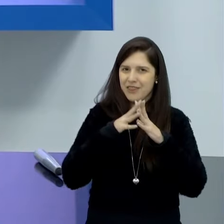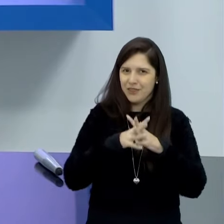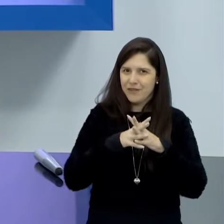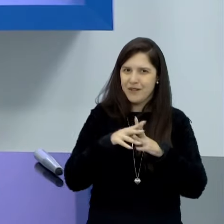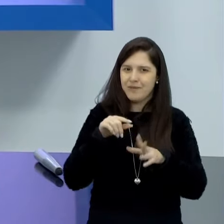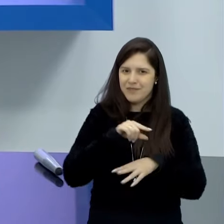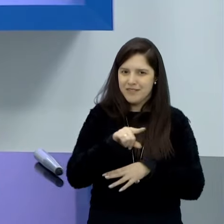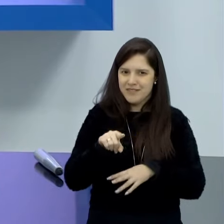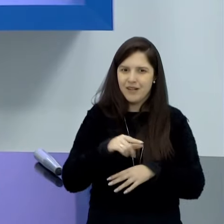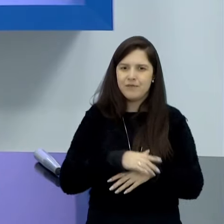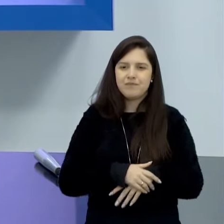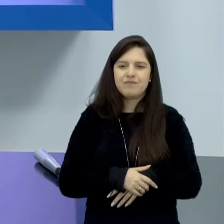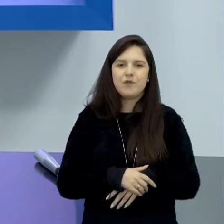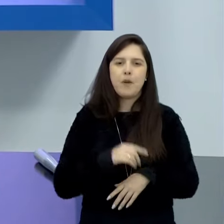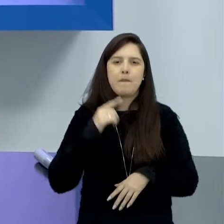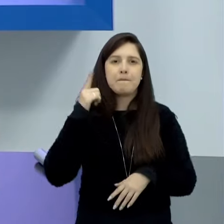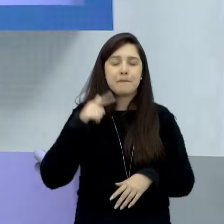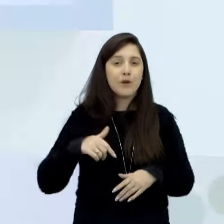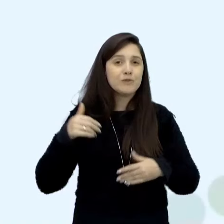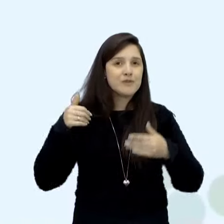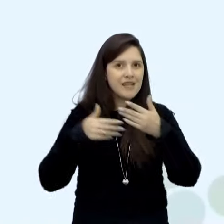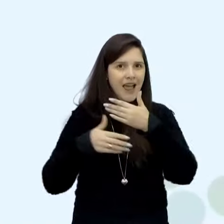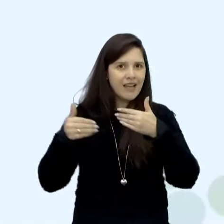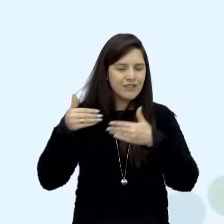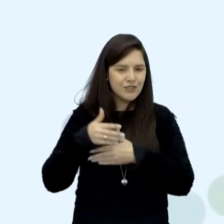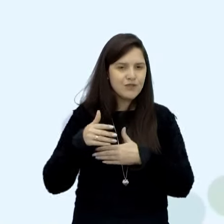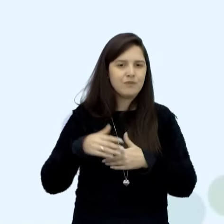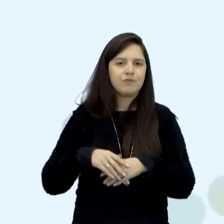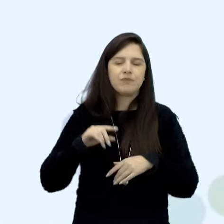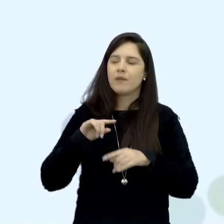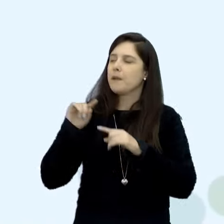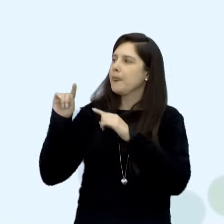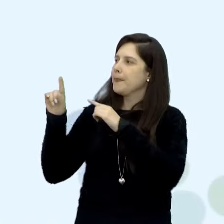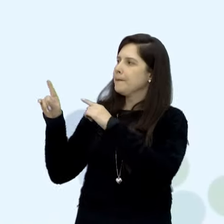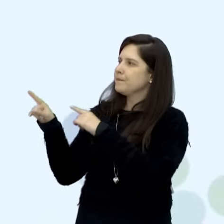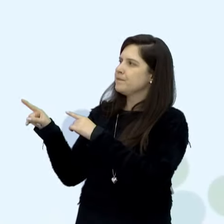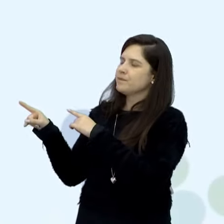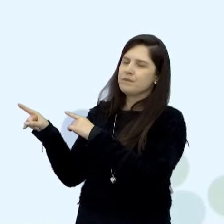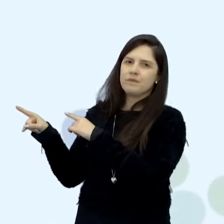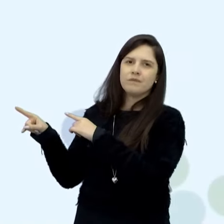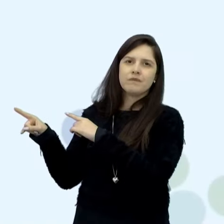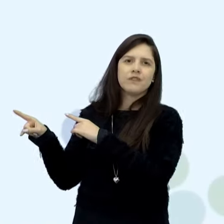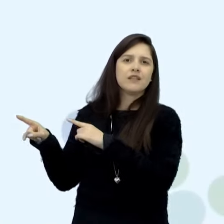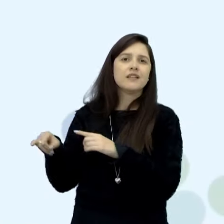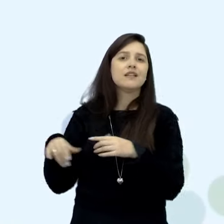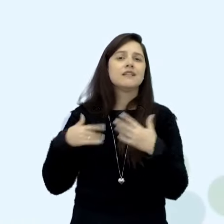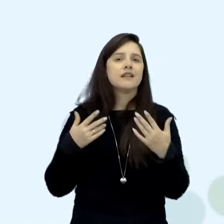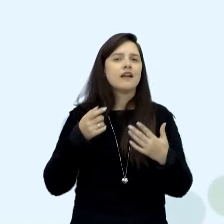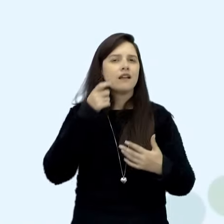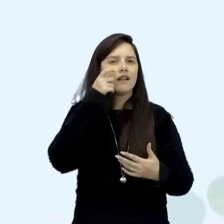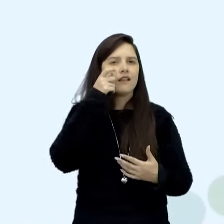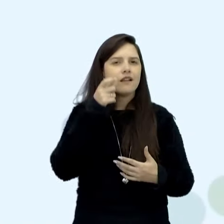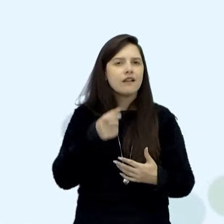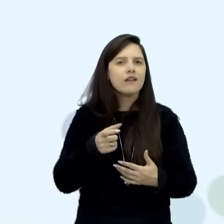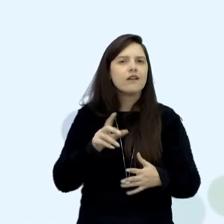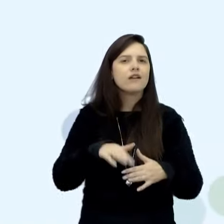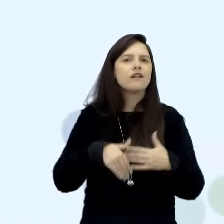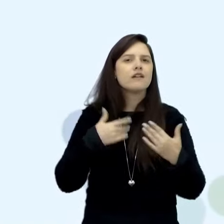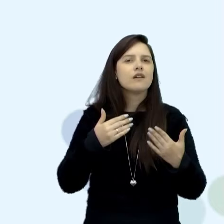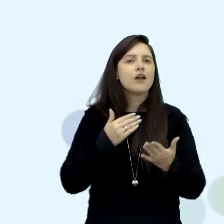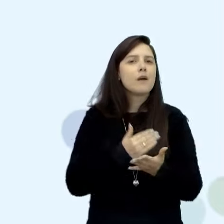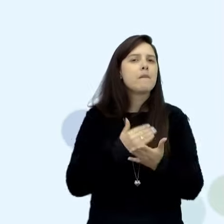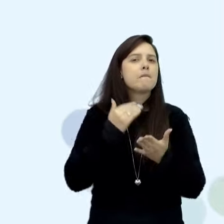vocês. Vamos para o nosso próximo slide. Nós temos aqui na tela uma imagem bem interessante do ponto